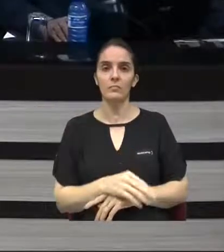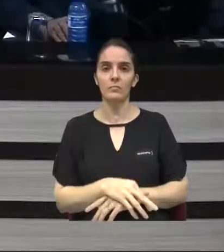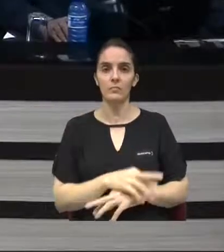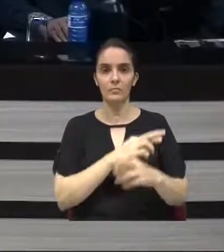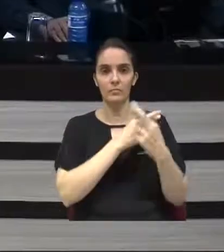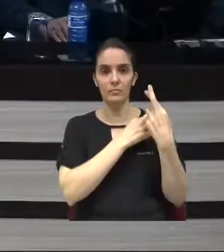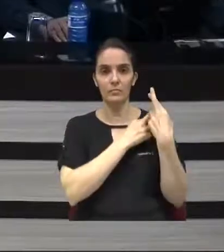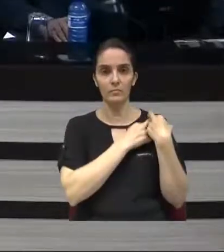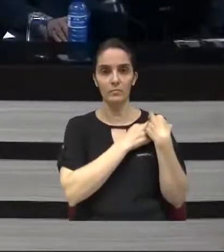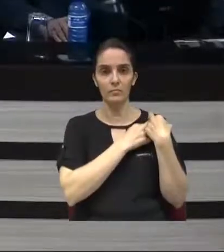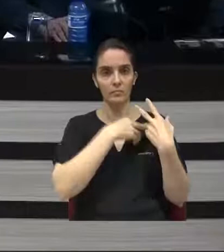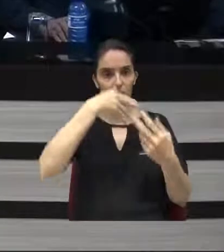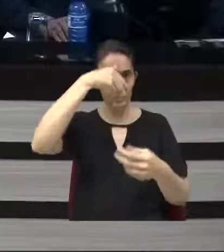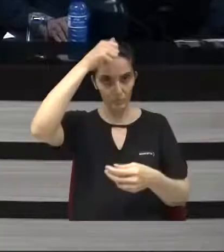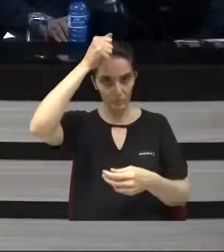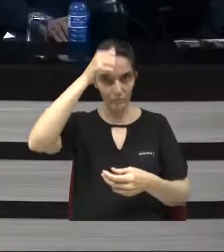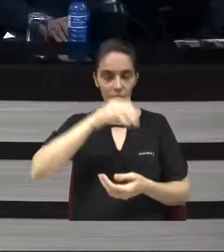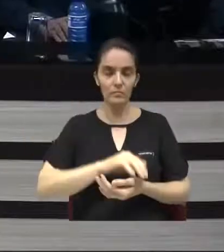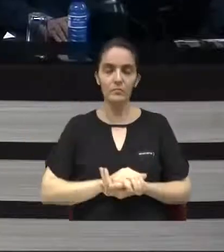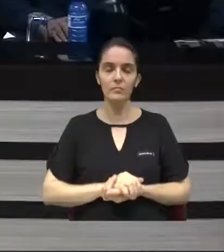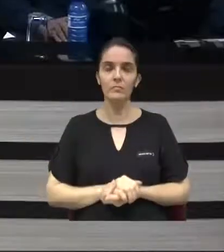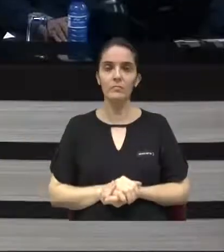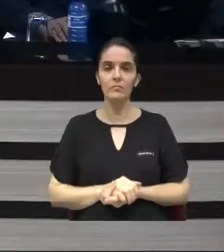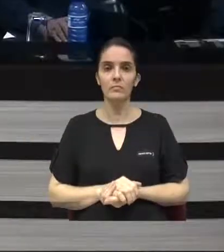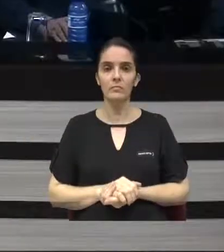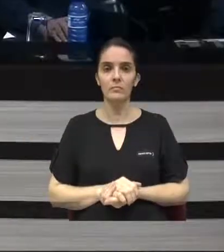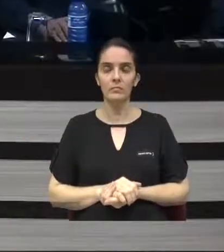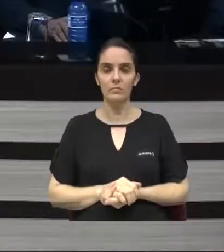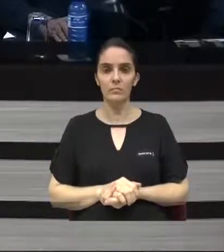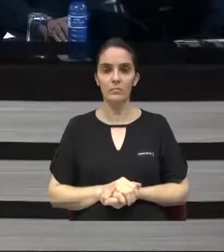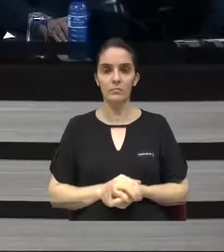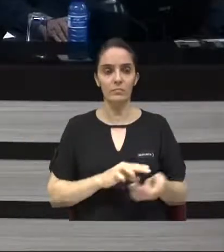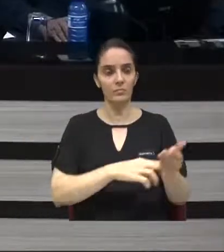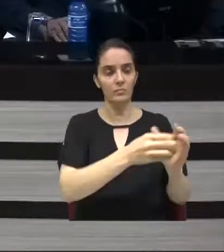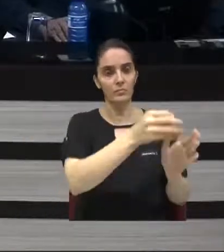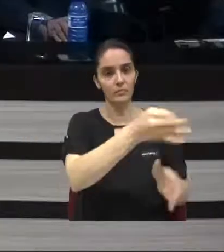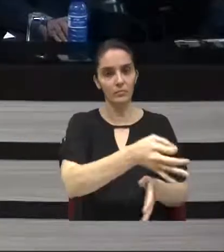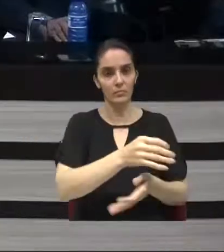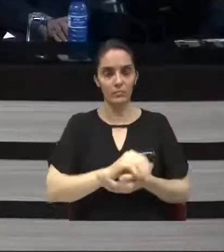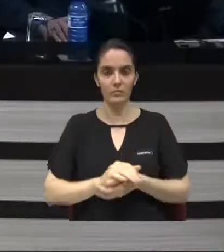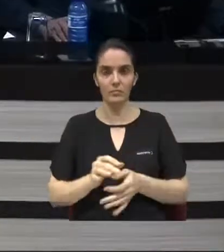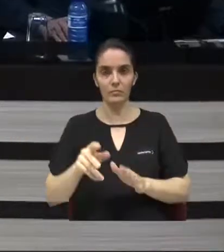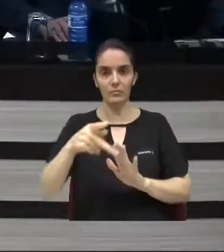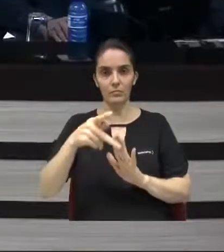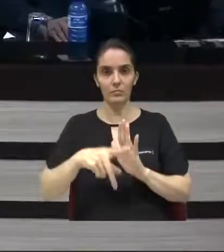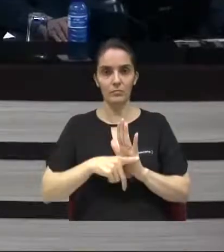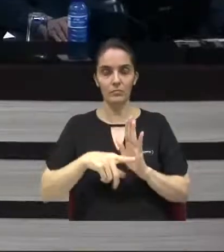Autoria vereador Antônio Franco de Moraes. As comissões. Projeto de Lei